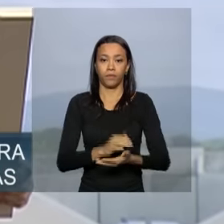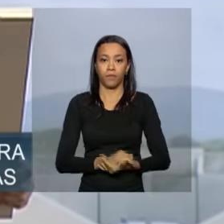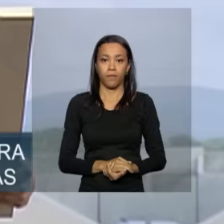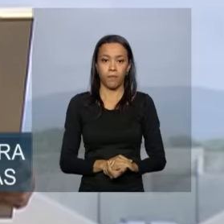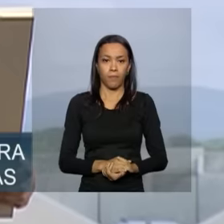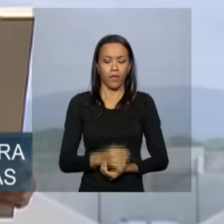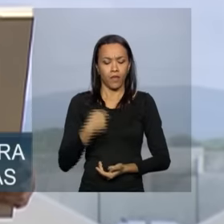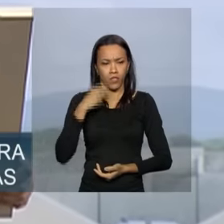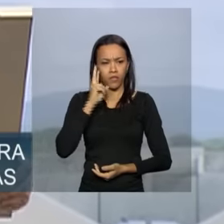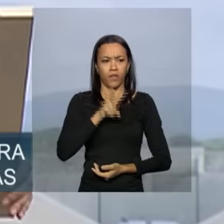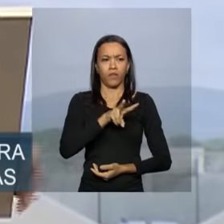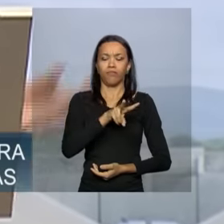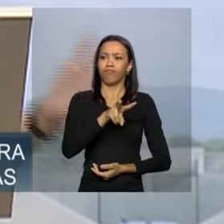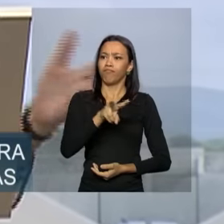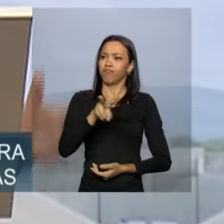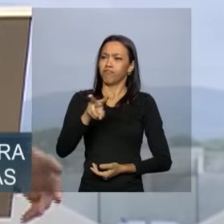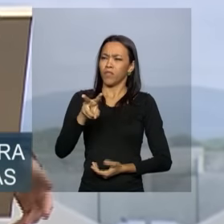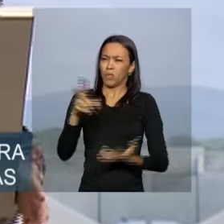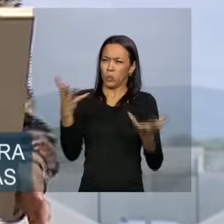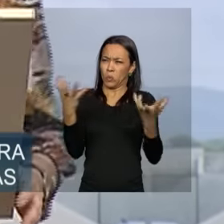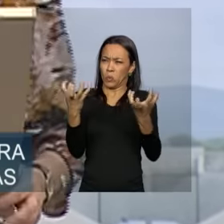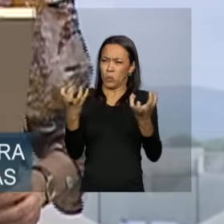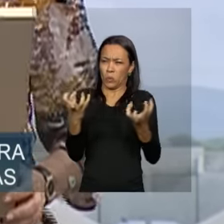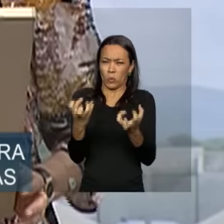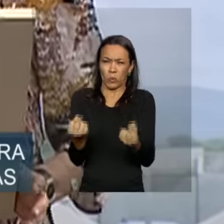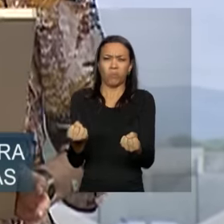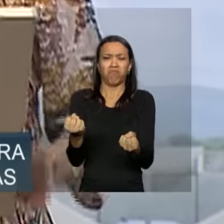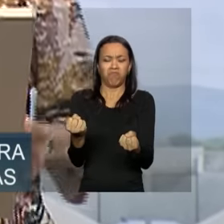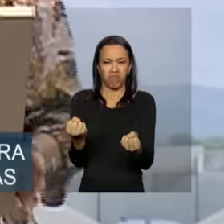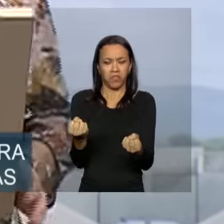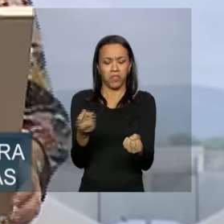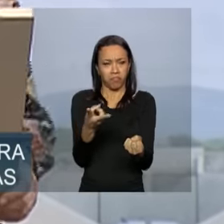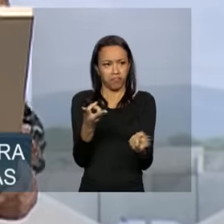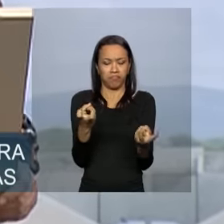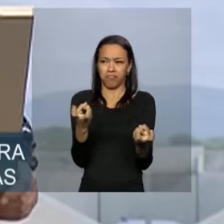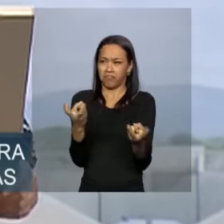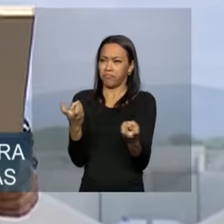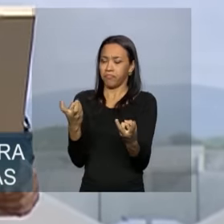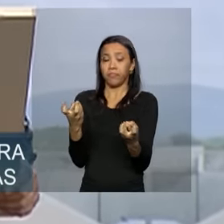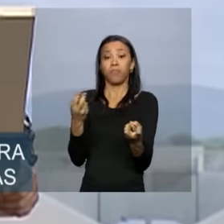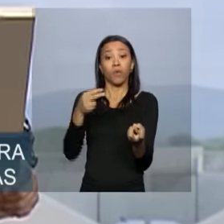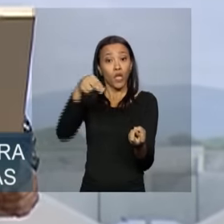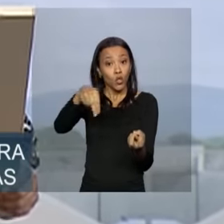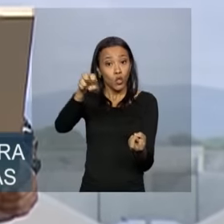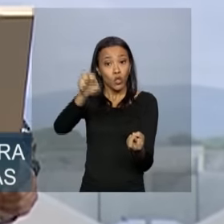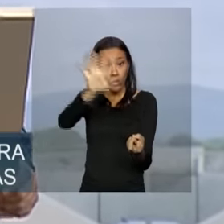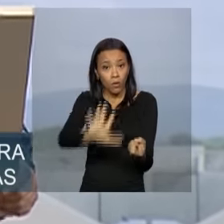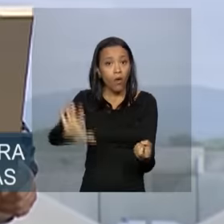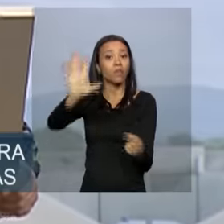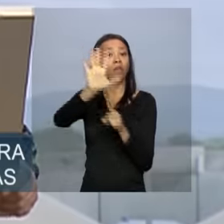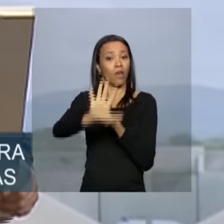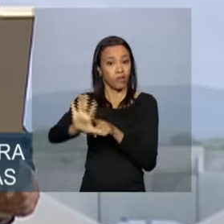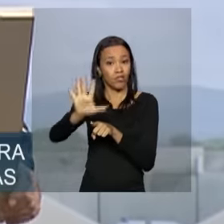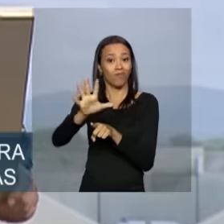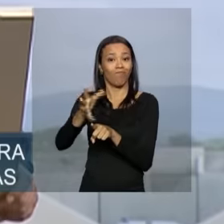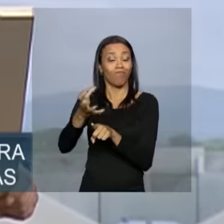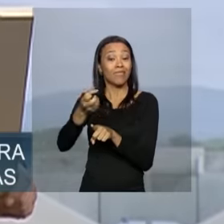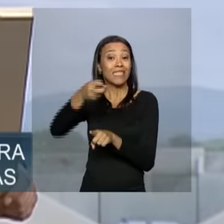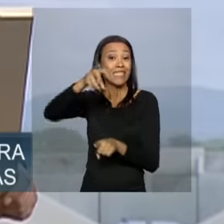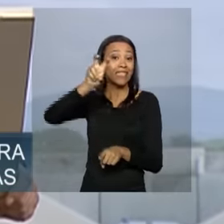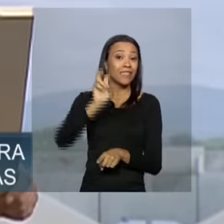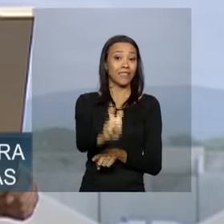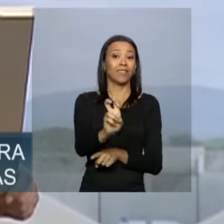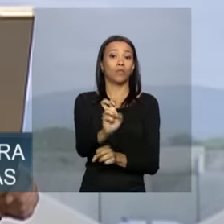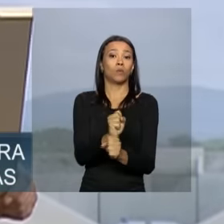uma paisagem de seca muito forte, porque, de fato, o Nordeste está passando pelo quinto ano